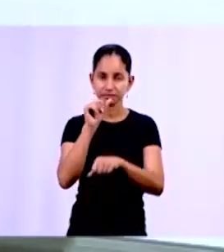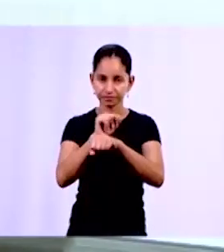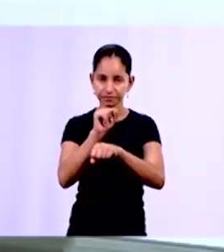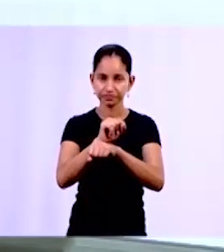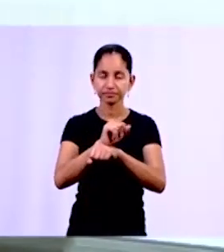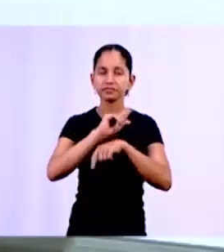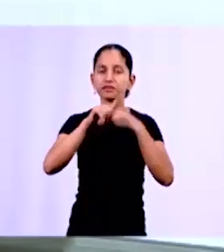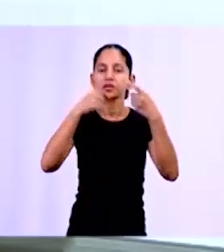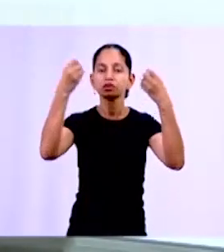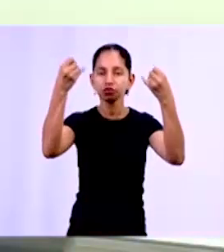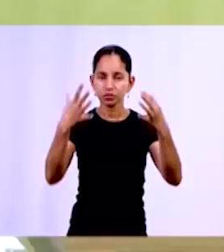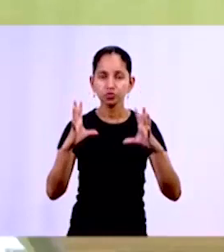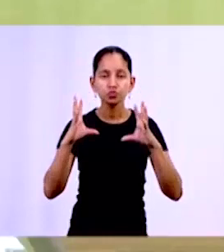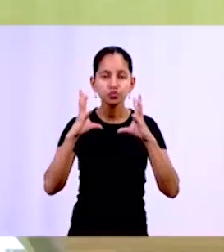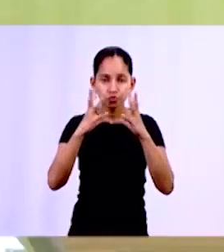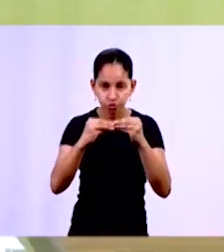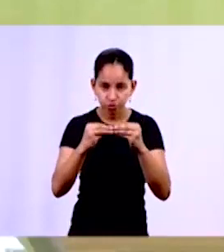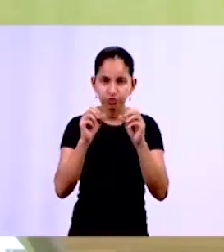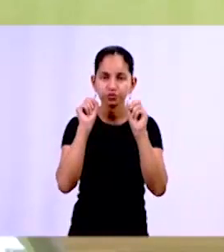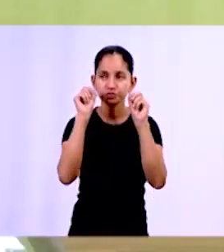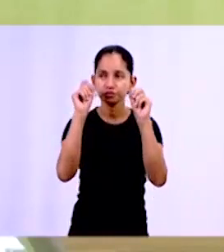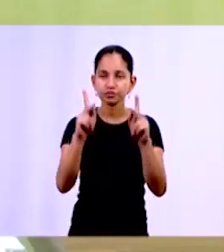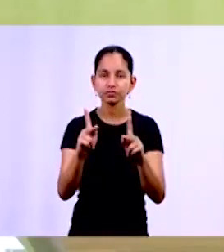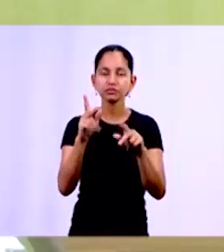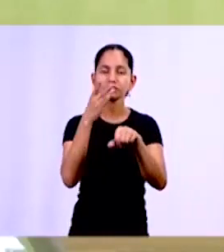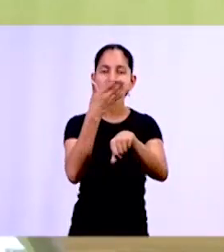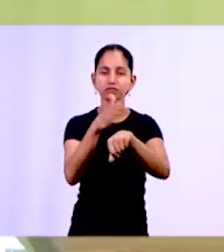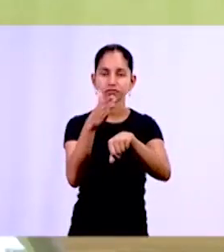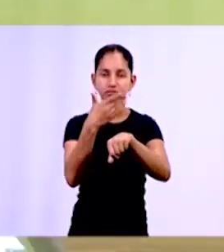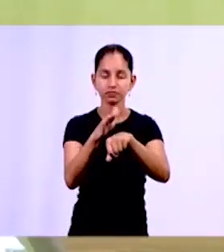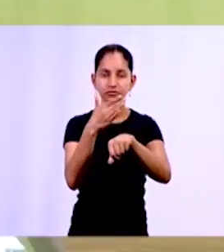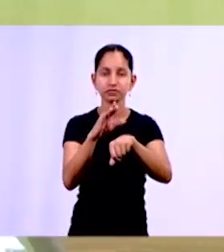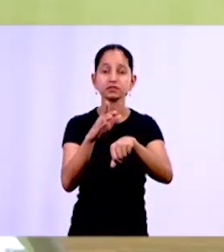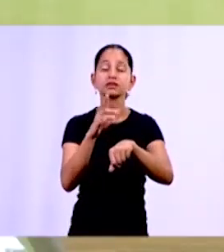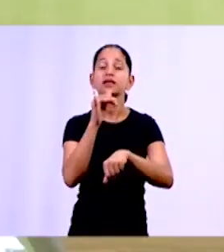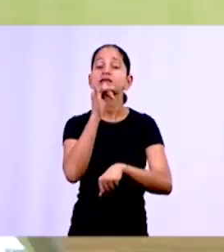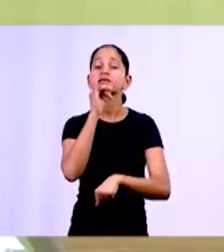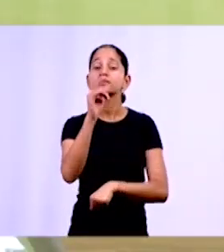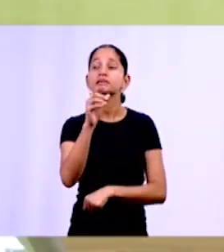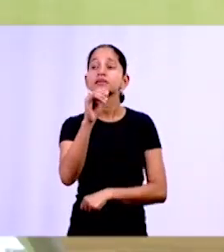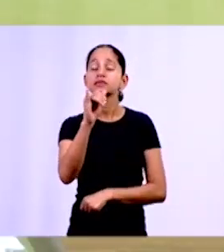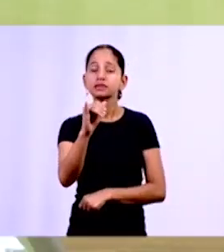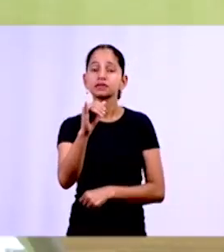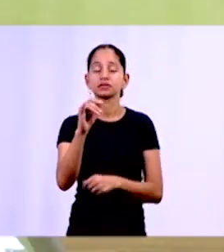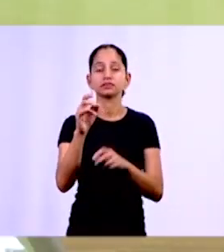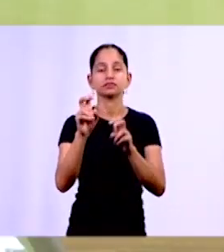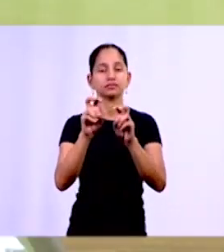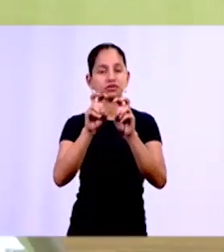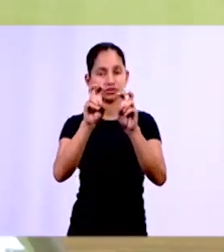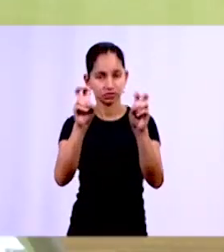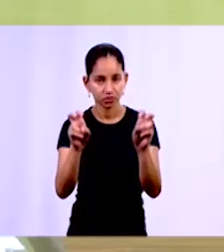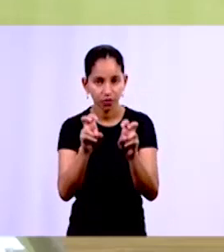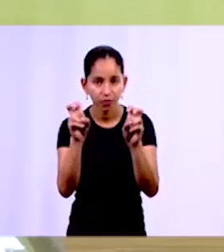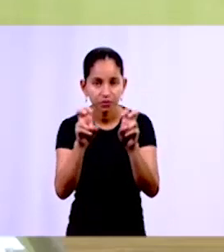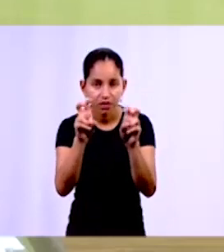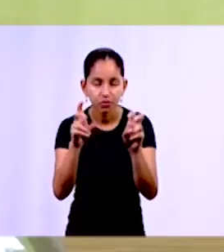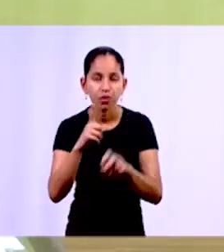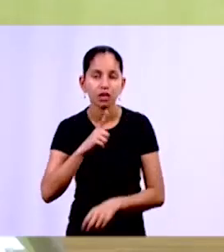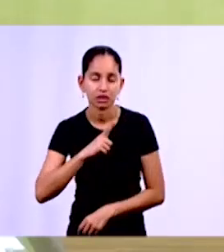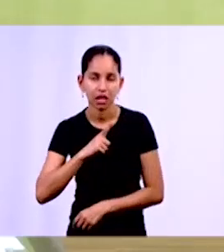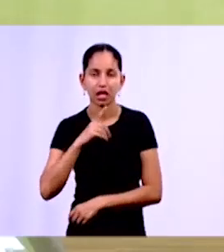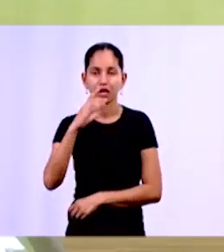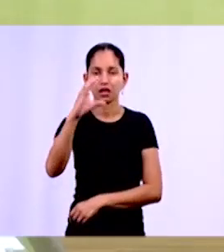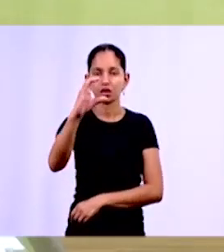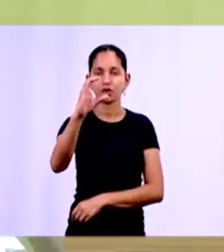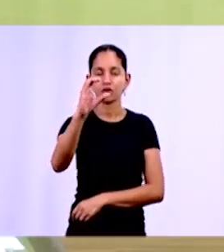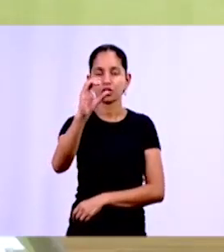gente vai ver tudo isso. Então, pode ser? Bom, gente, façam a atividade aí, dado uma configuração de um computador, vocês têm que tirar